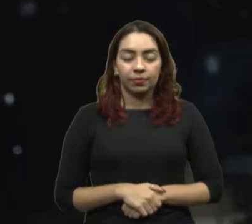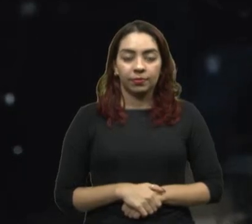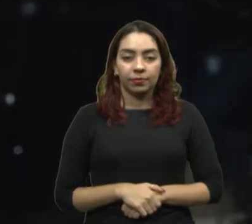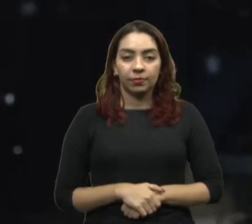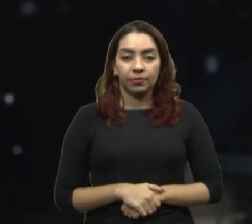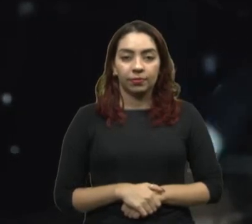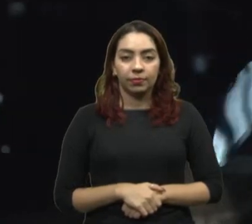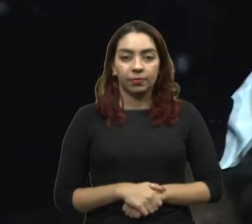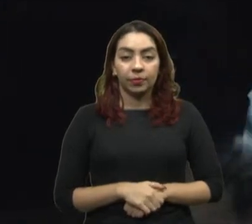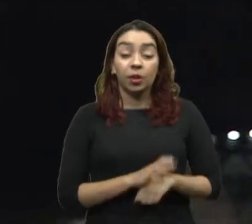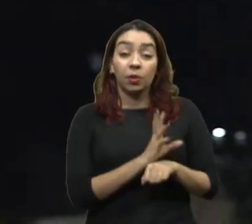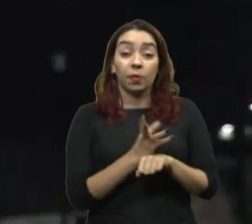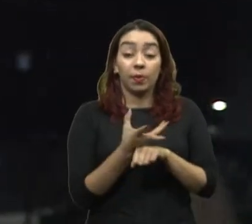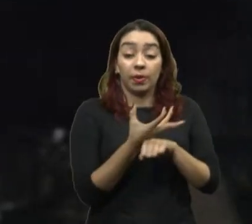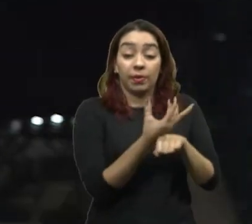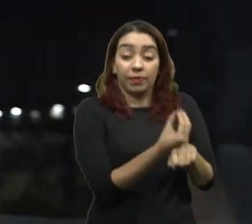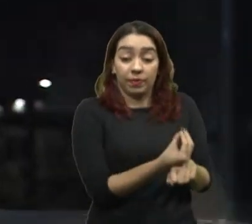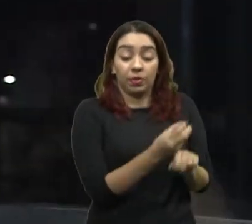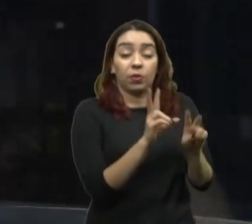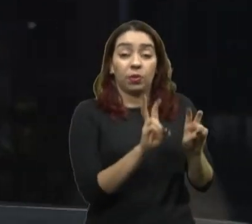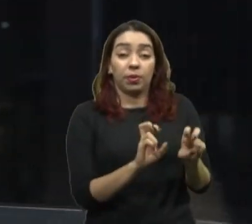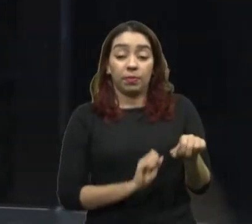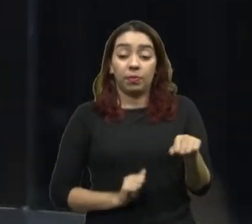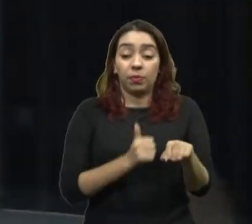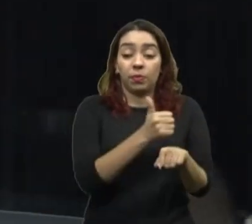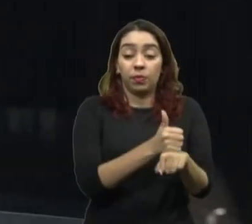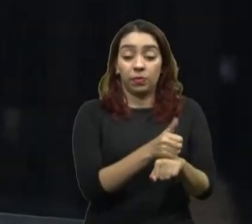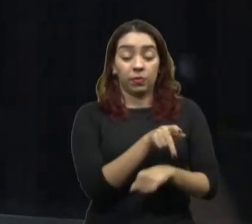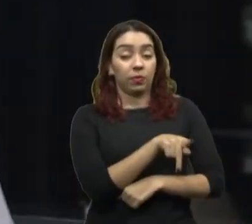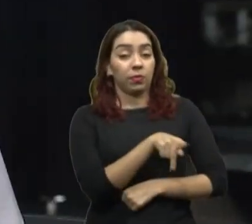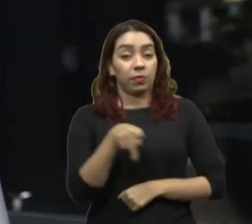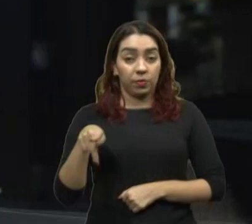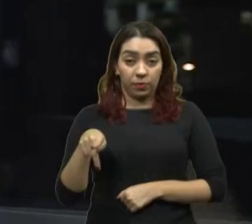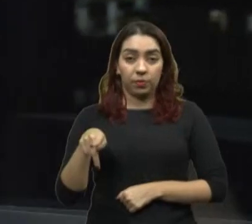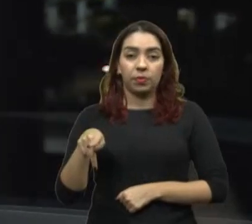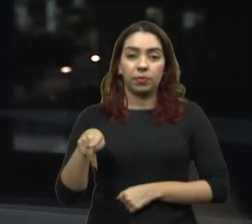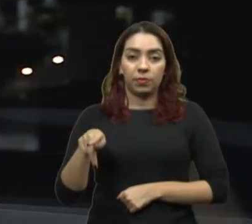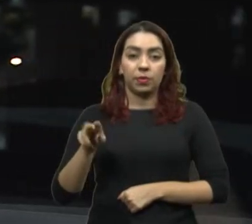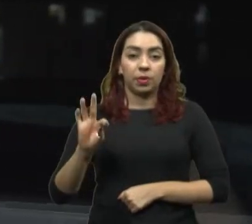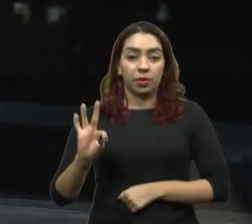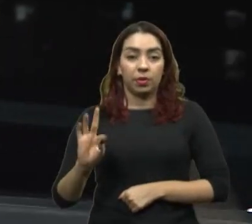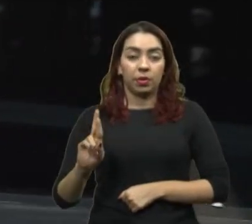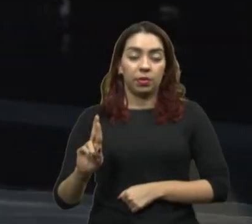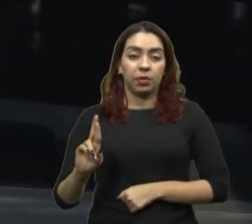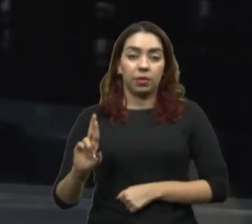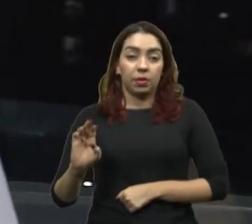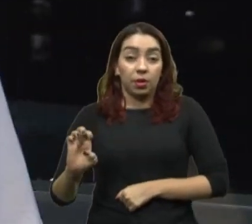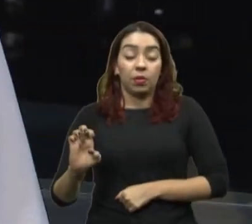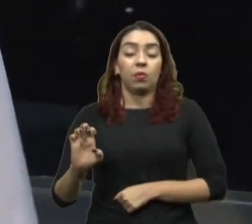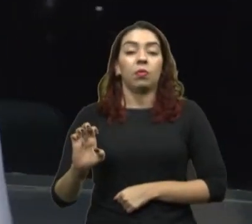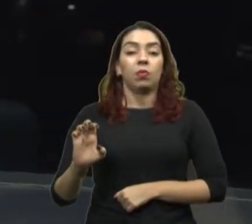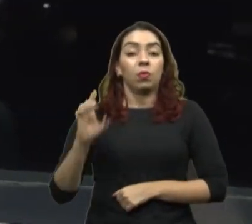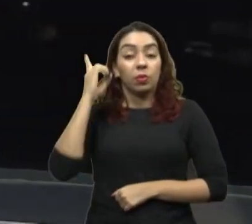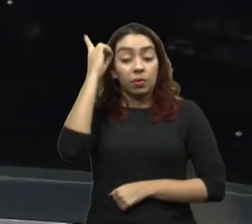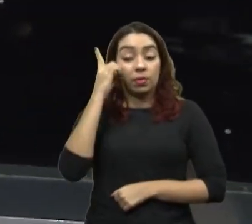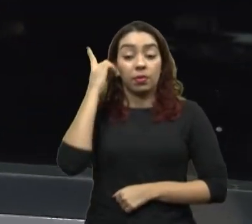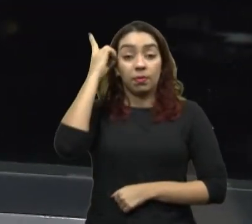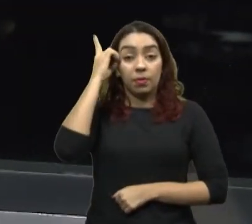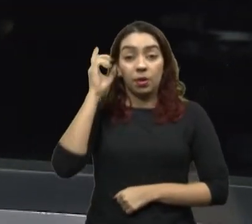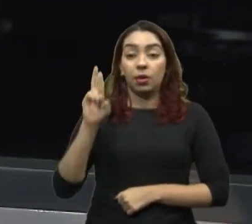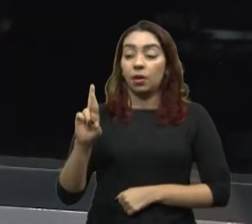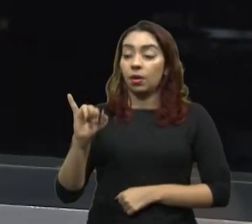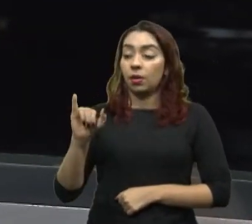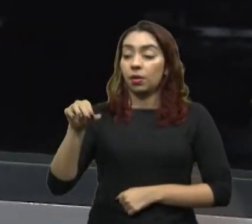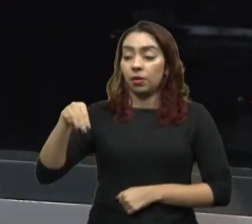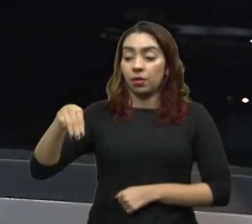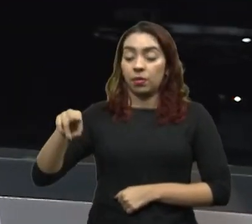A cerimônia de posse do novo presidente do Tribunal Regional Eleitoral do Ceará, desembargador Raimundo Nonato Silva